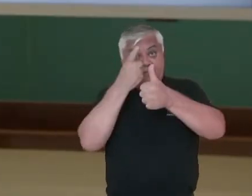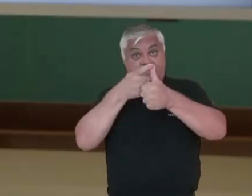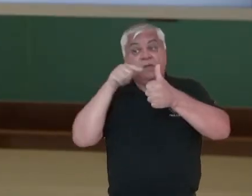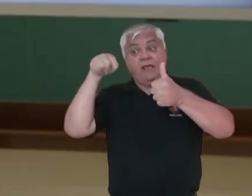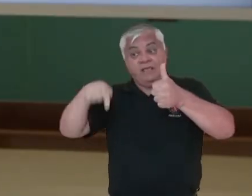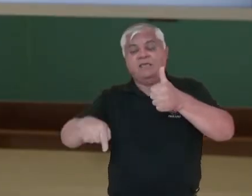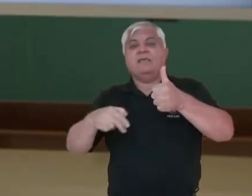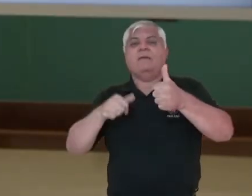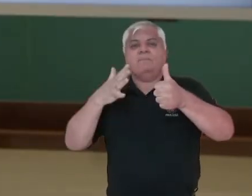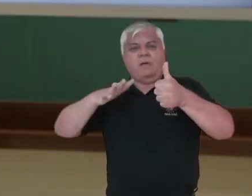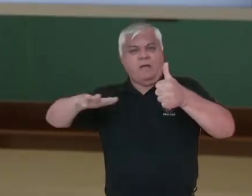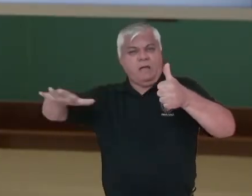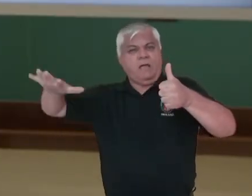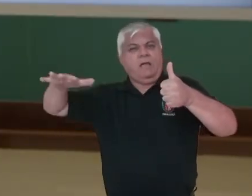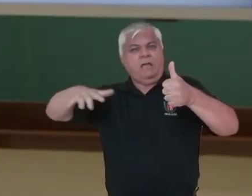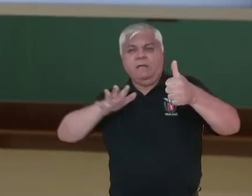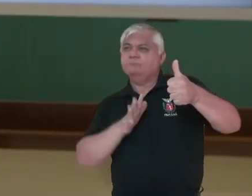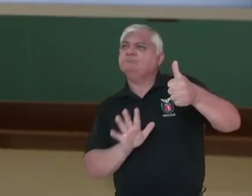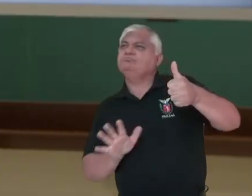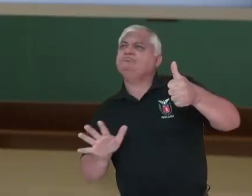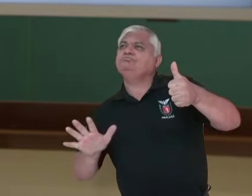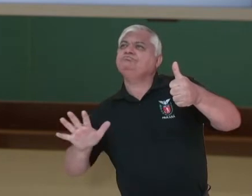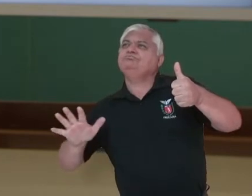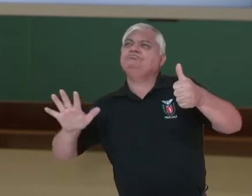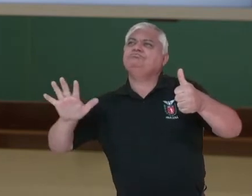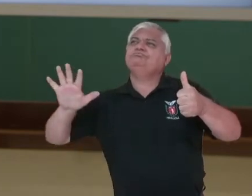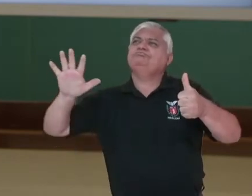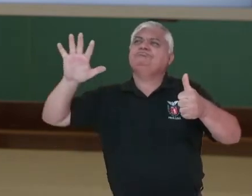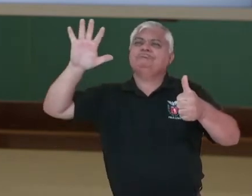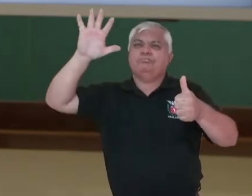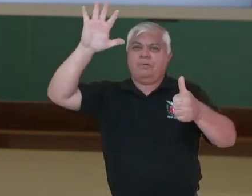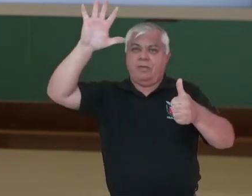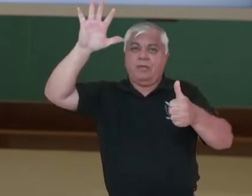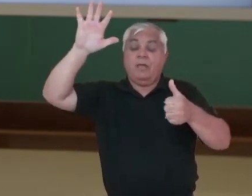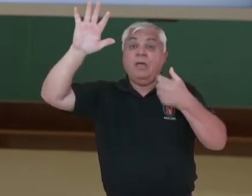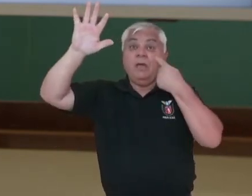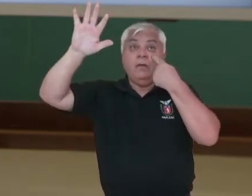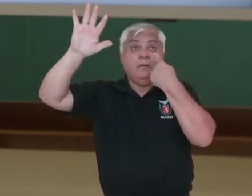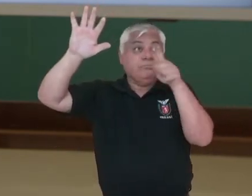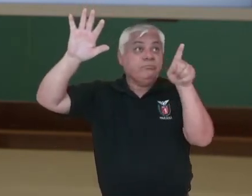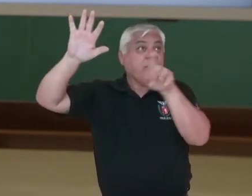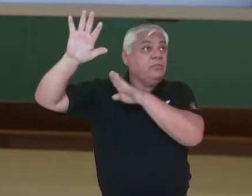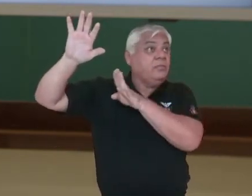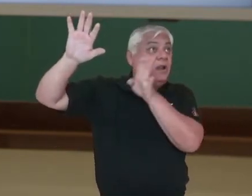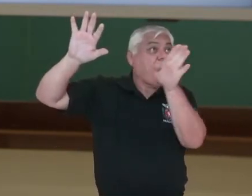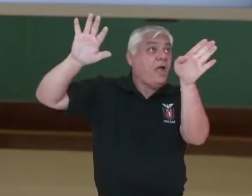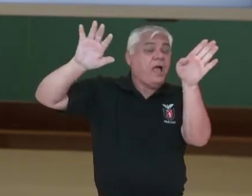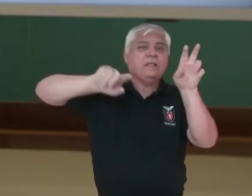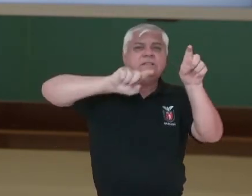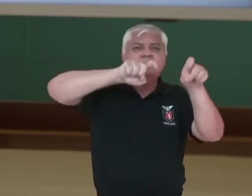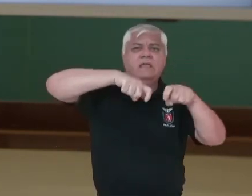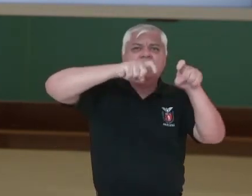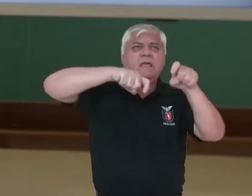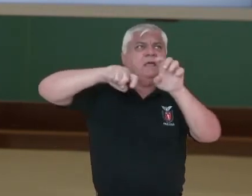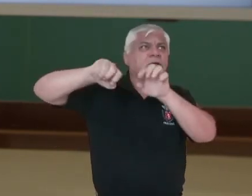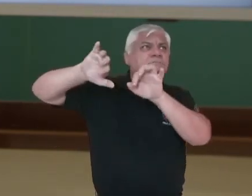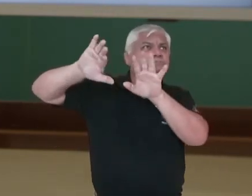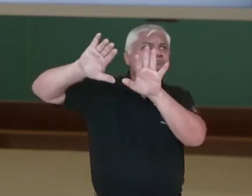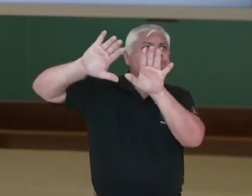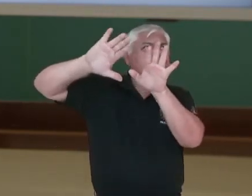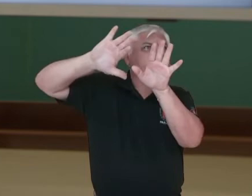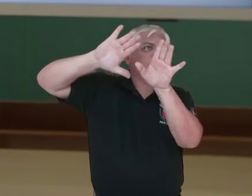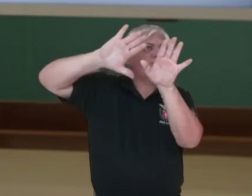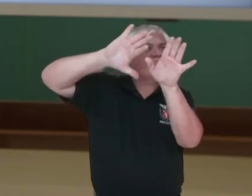como a gente viu, e depois eles vão avançando para o interior, desenvolvendo atividades mais para o interior,